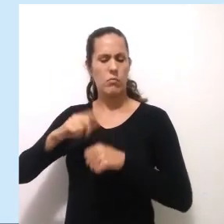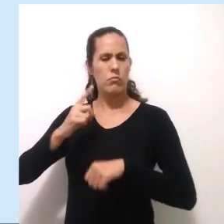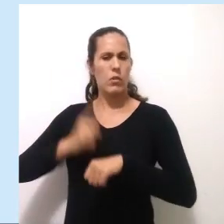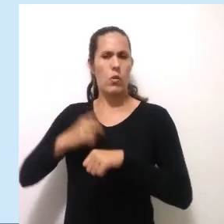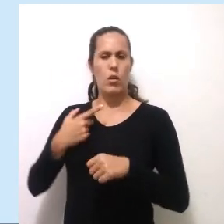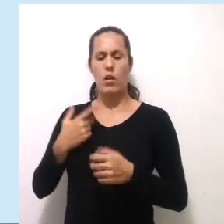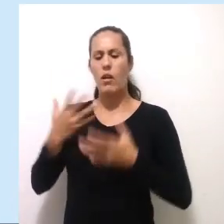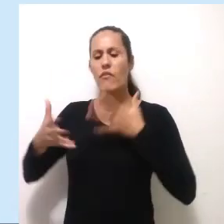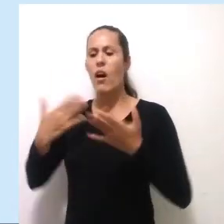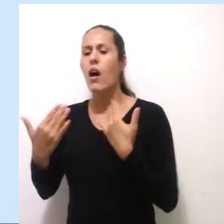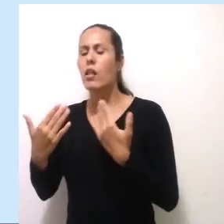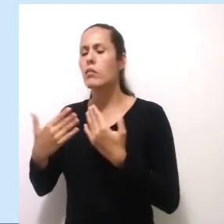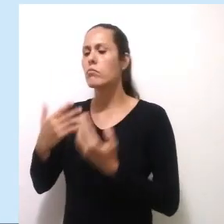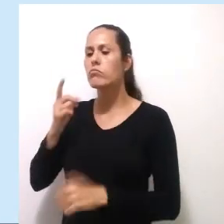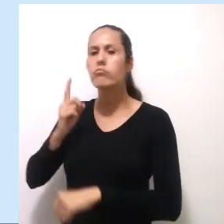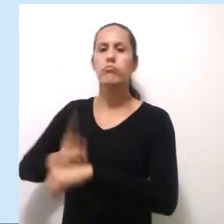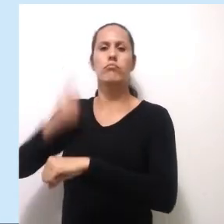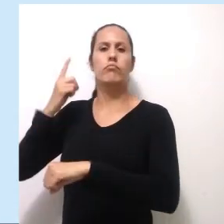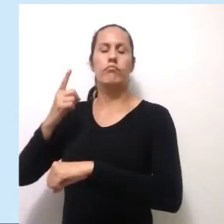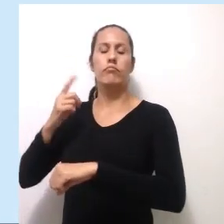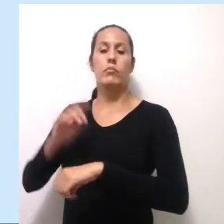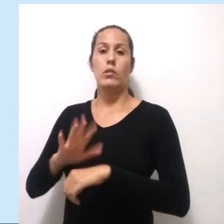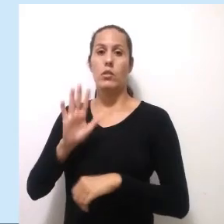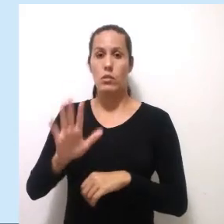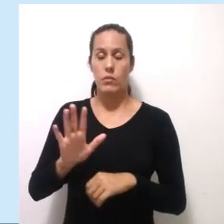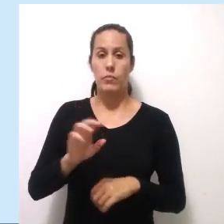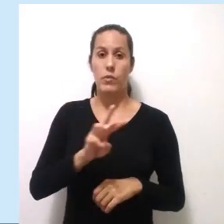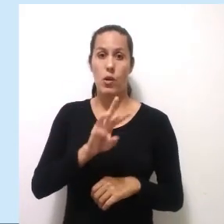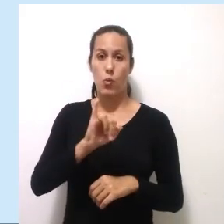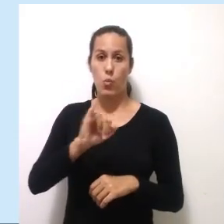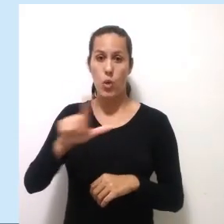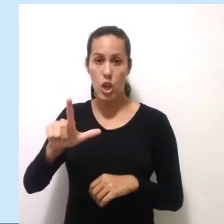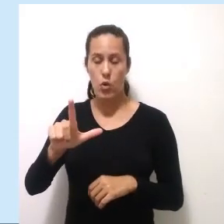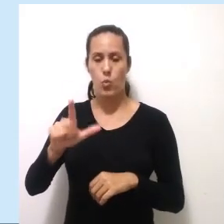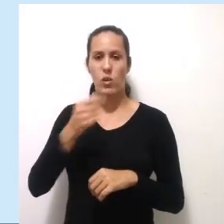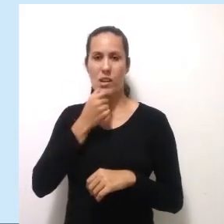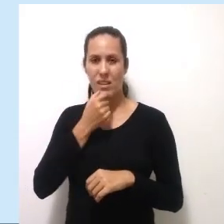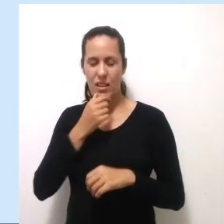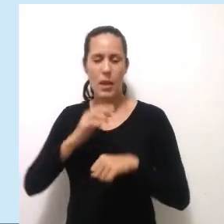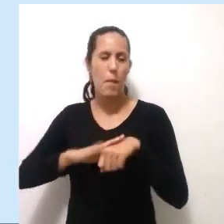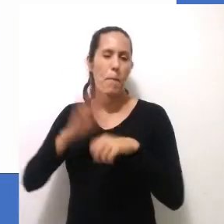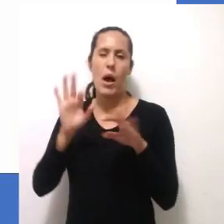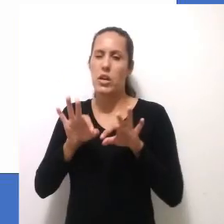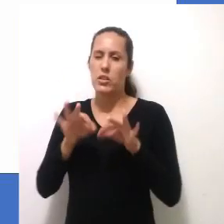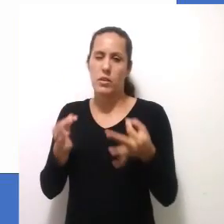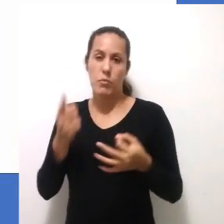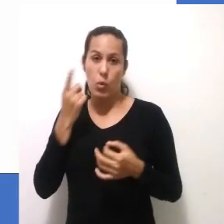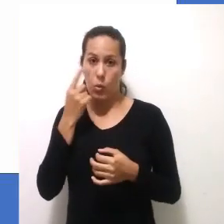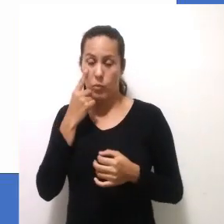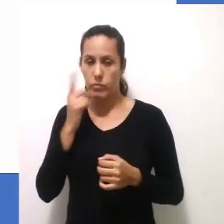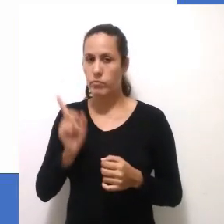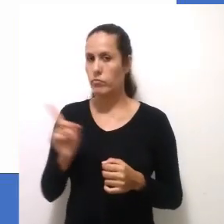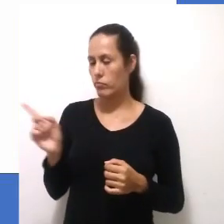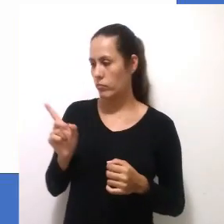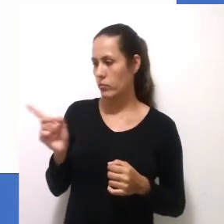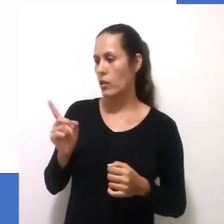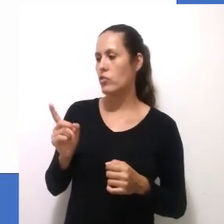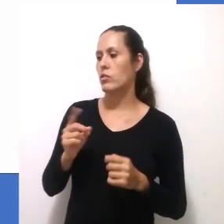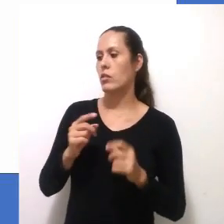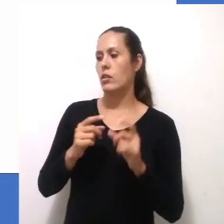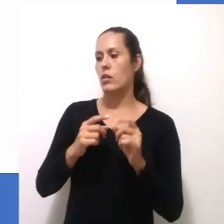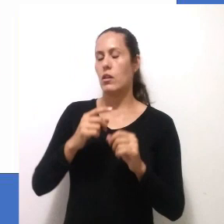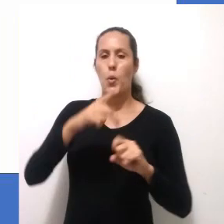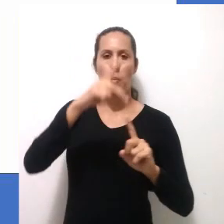momento da nossa fala. A estrutura do will in English é bem mais simples. Nós temos aí os